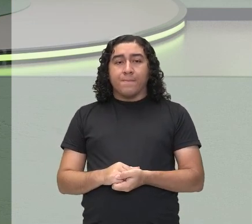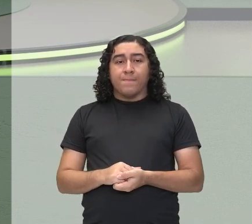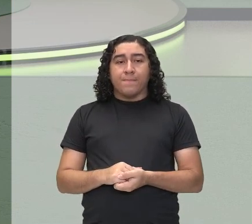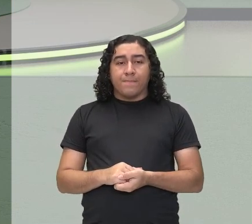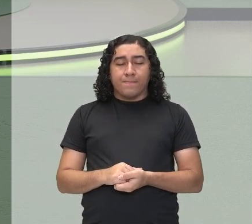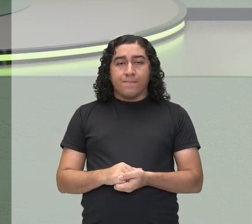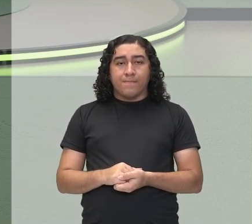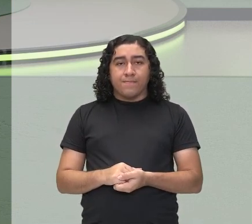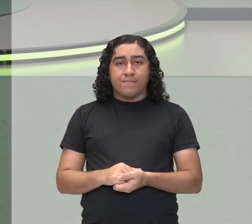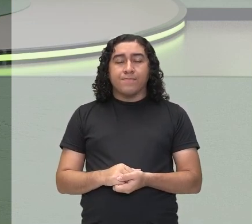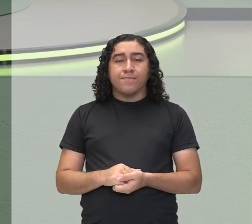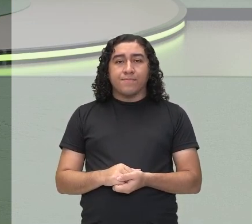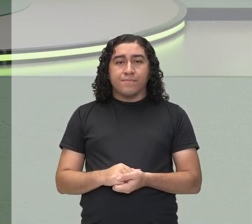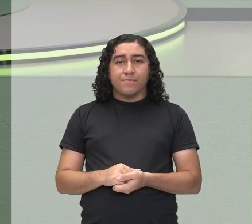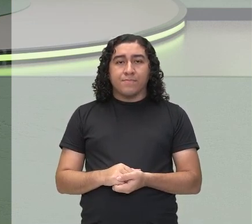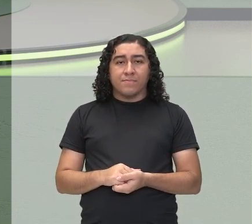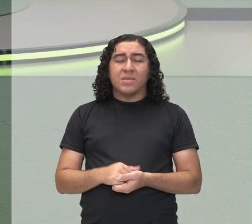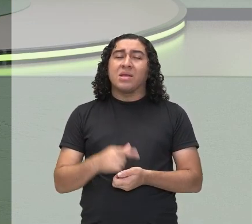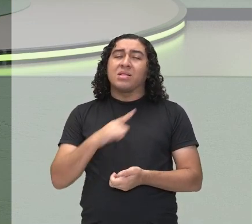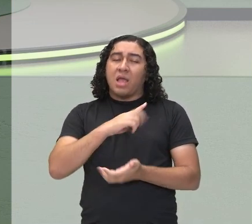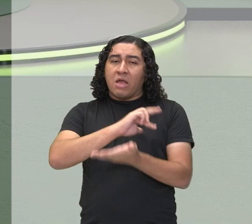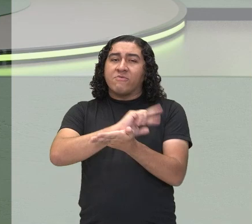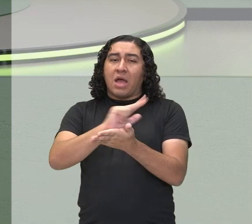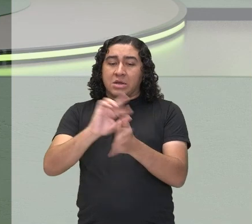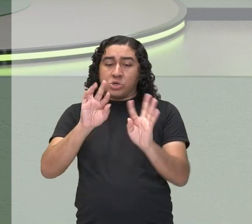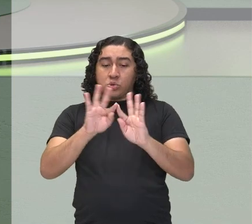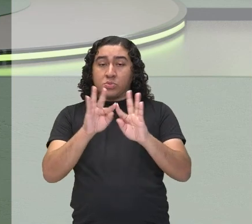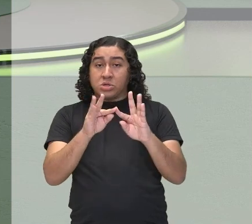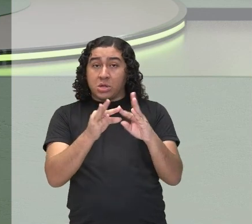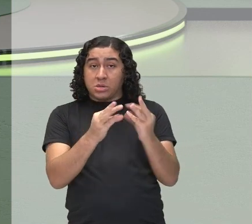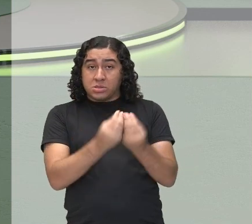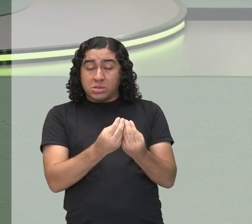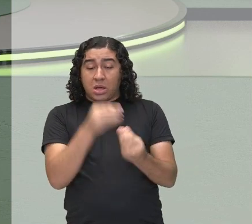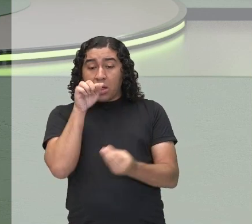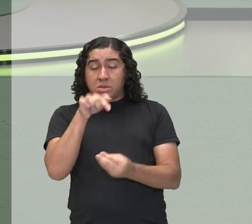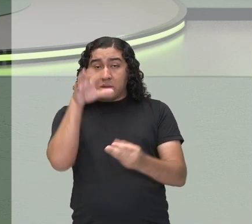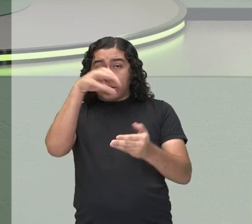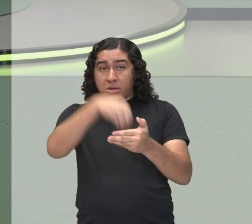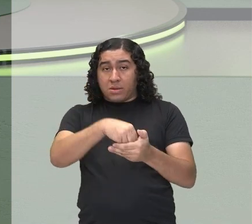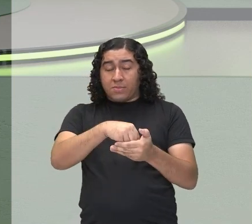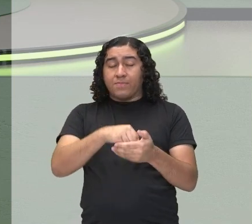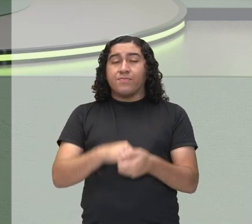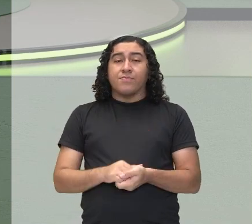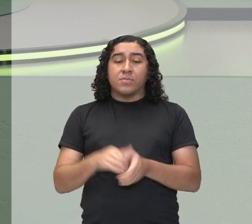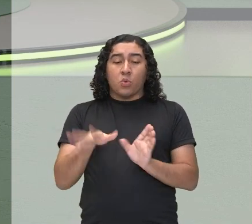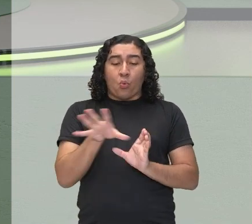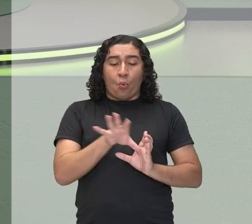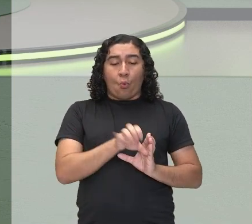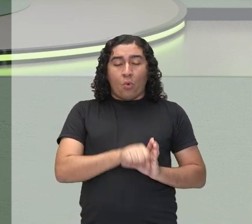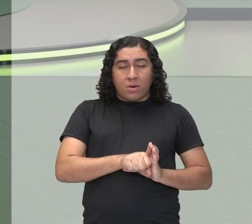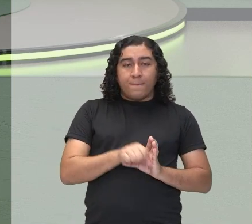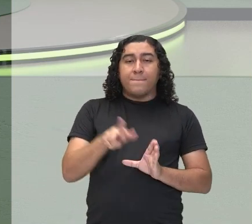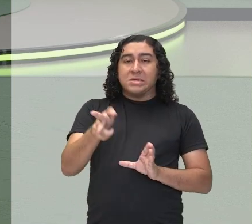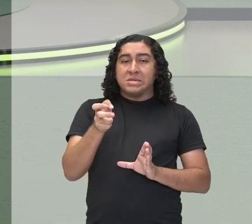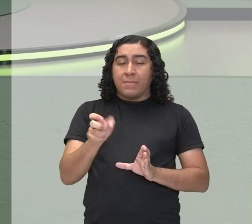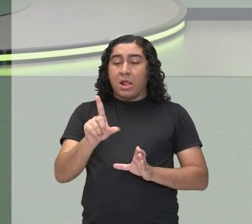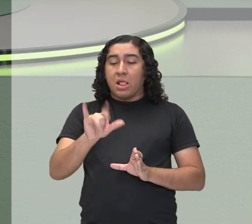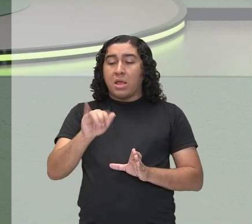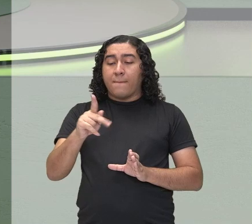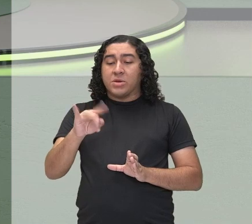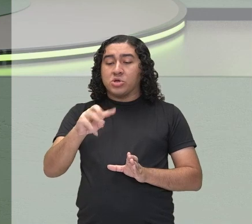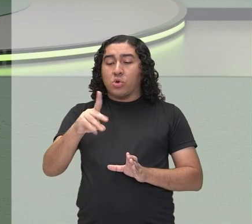aquela manteiga onde é rica de lipídios. Né? Então, nesse processo de absorção, observem que os lipídios eles